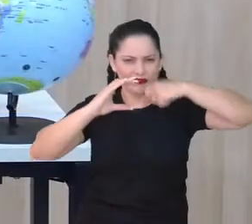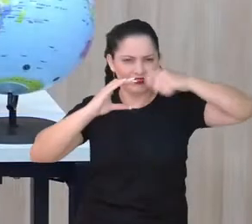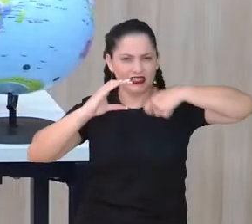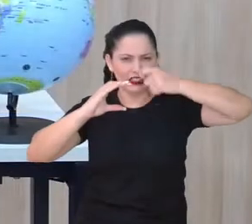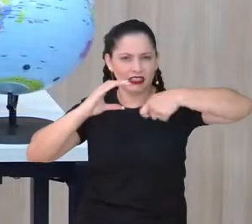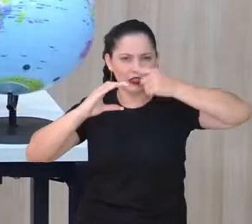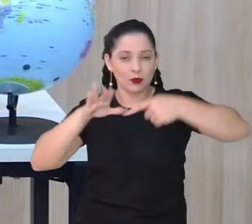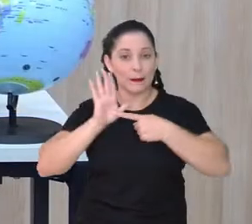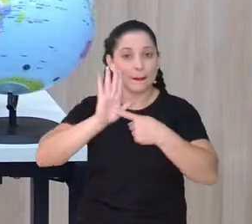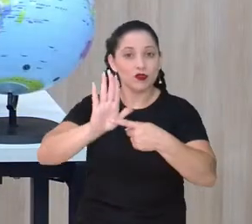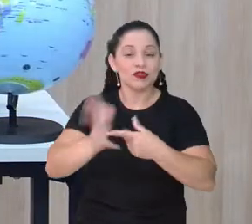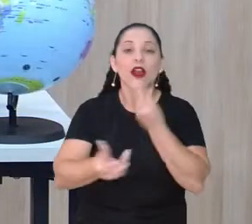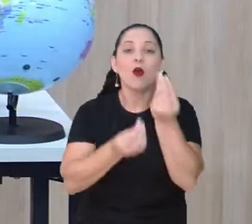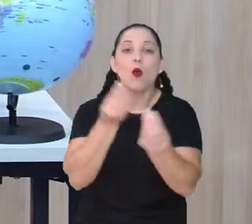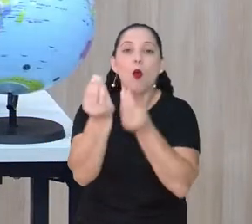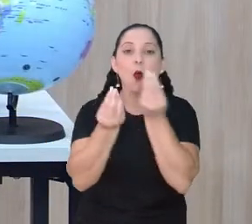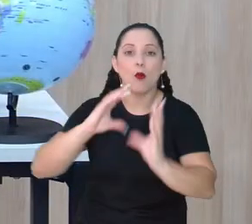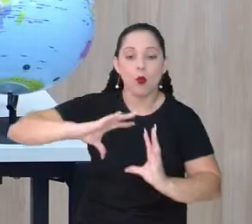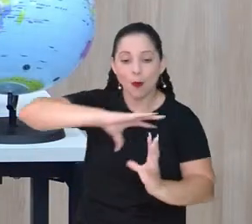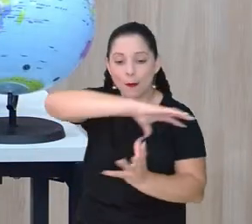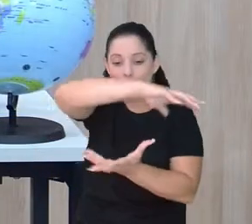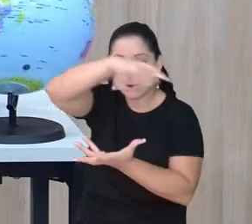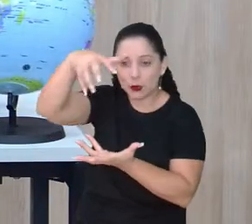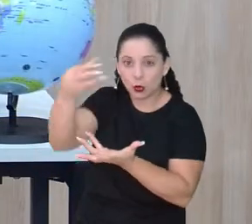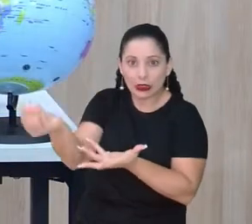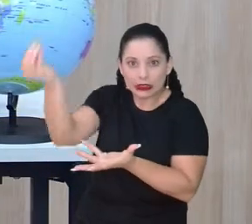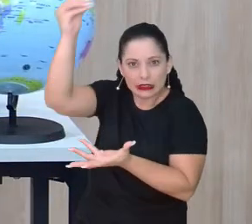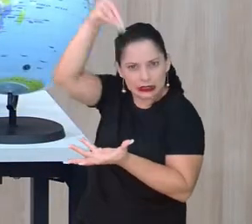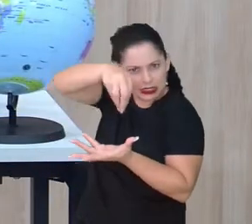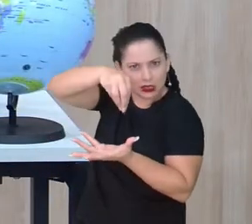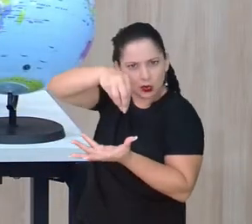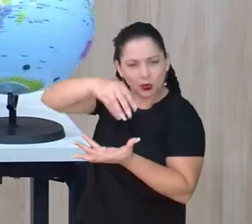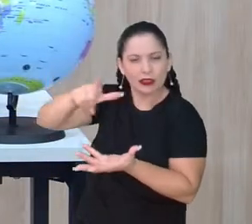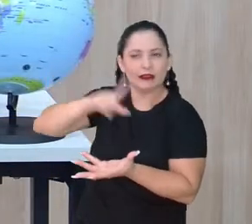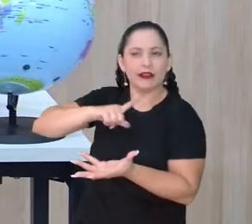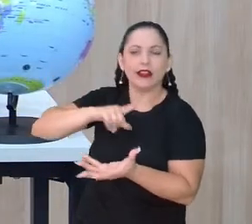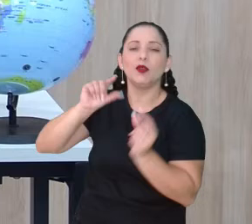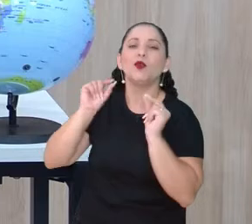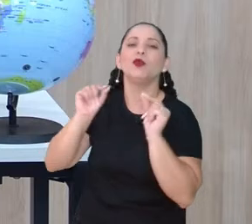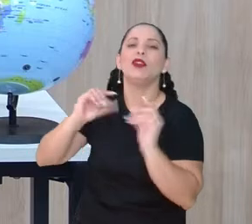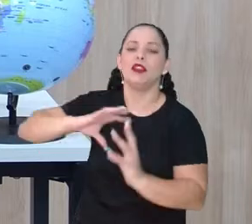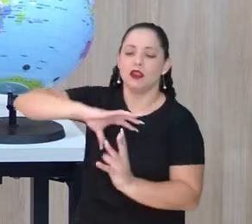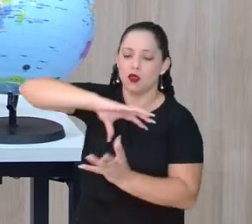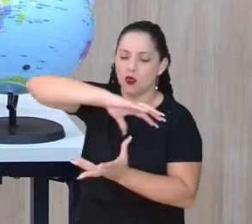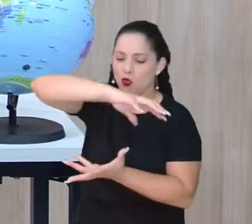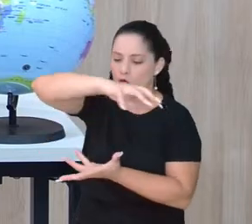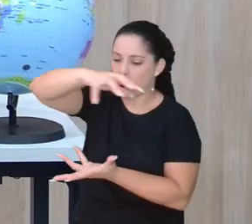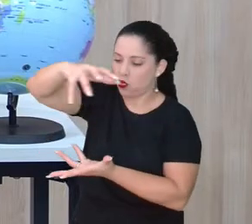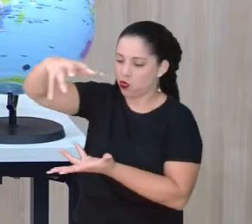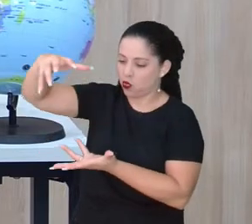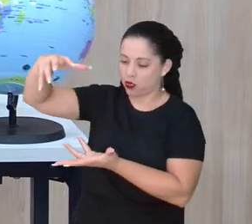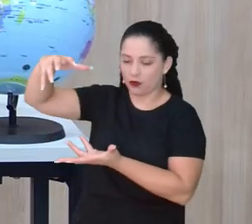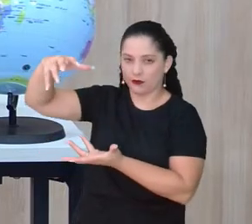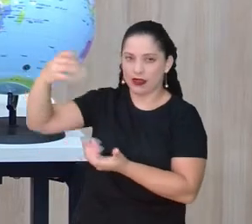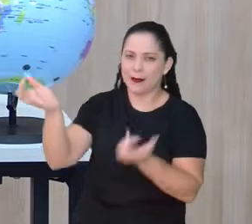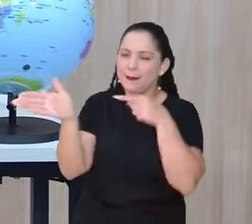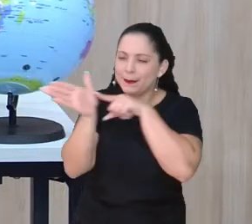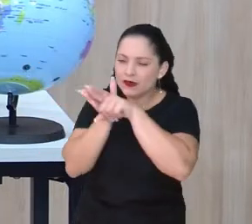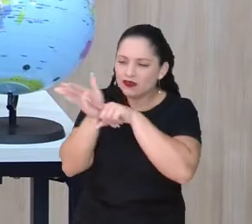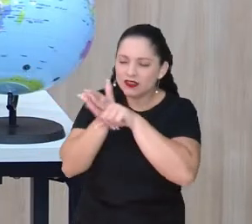uma representação, um modelo, como o homem, através de pesquisas e grande